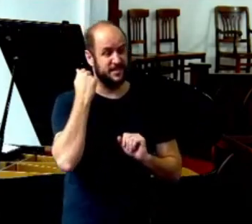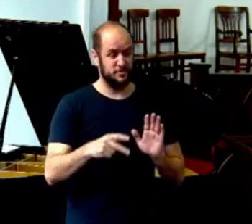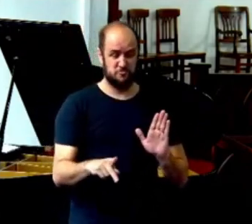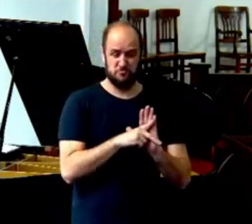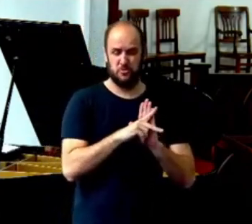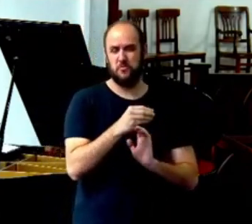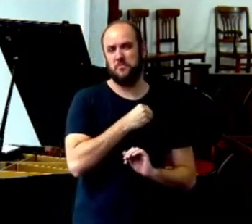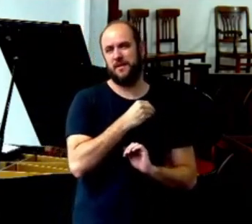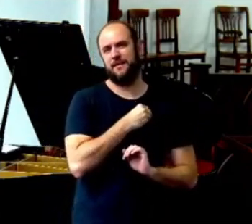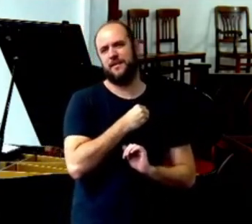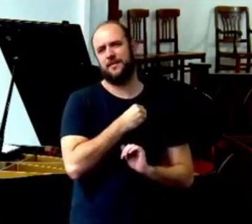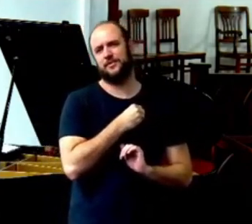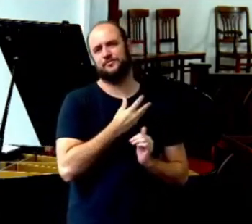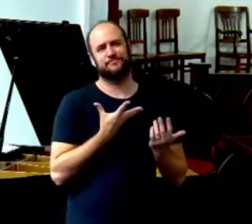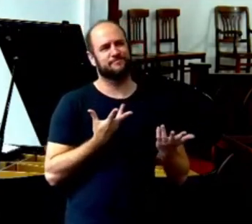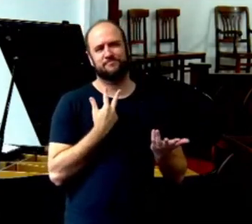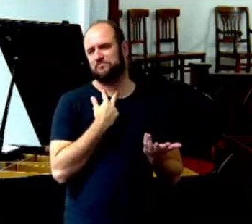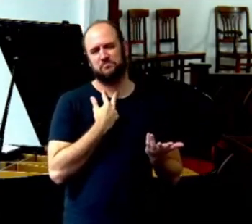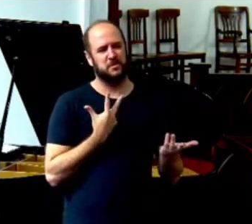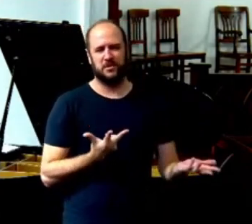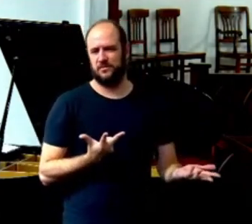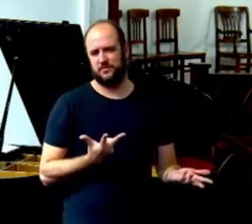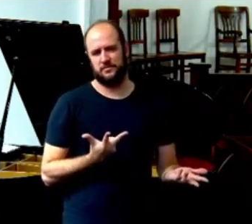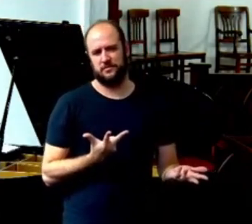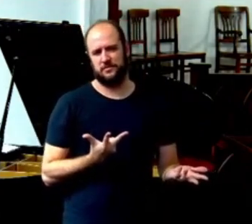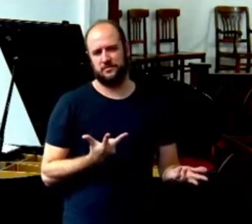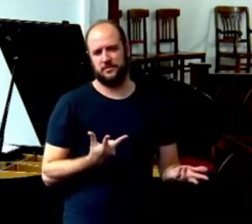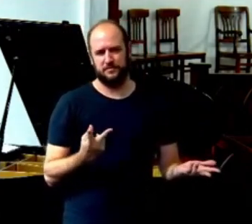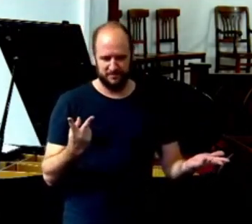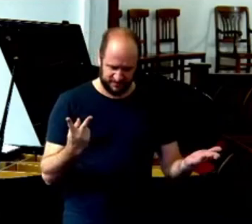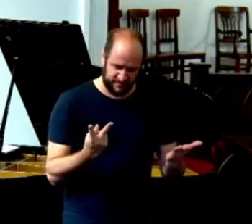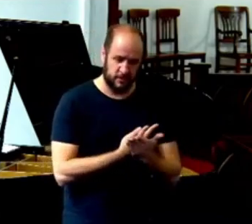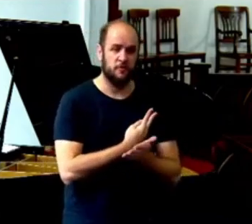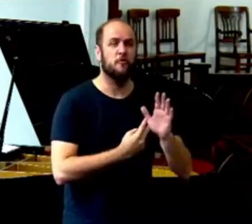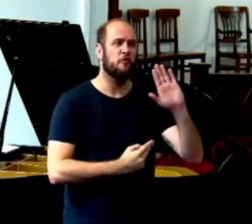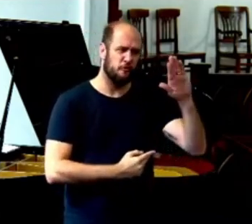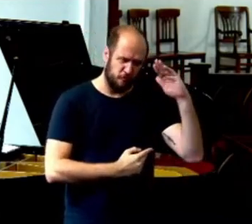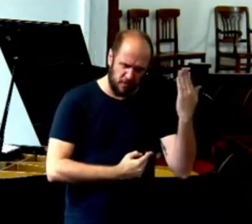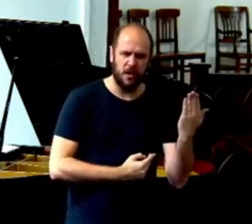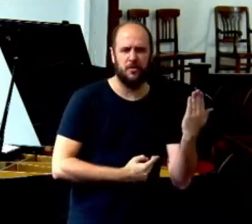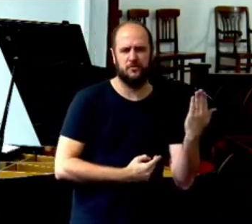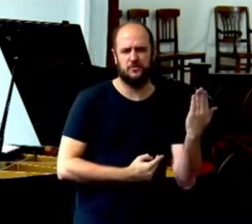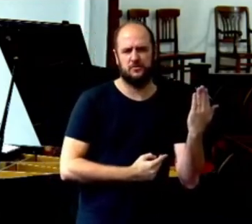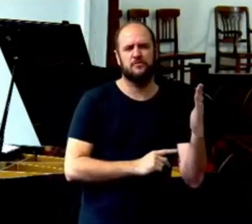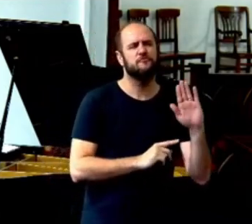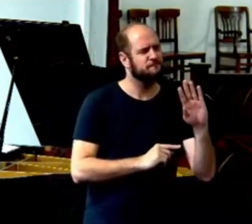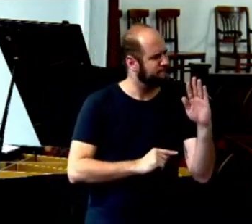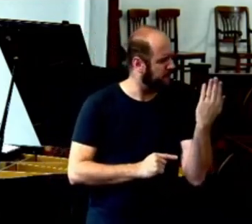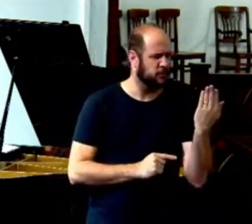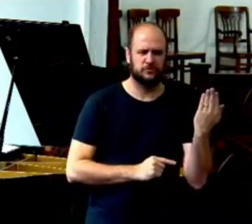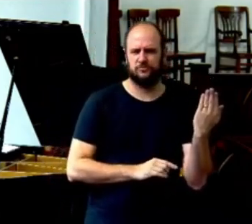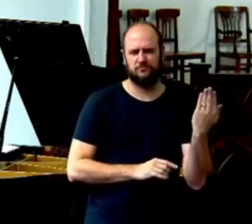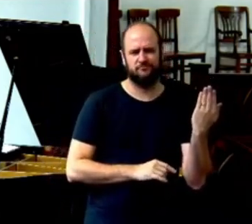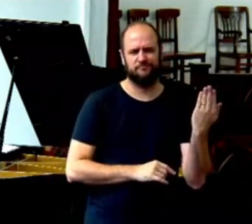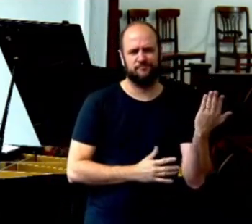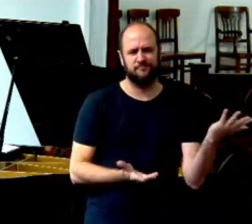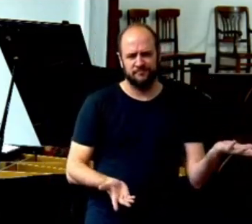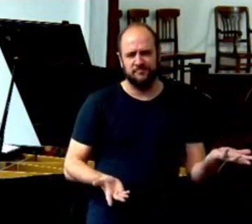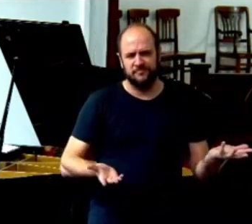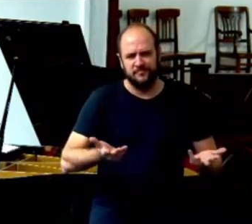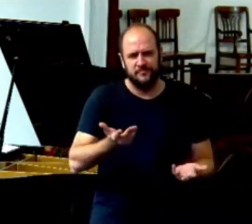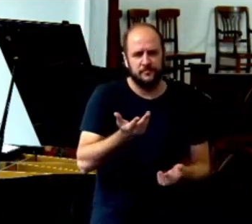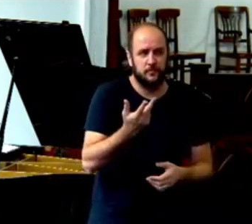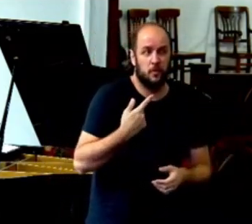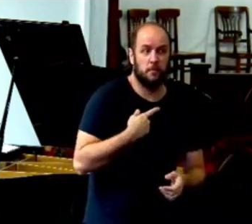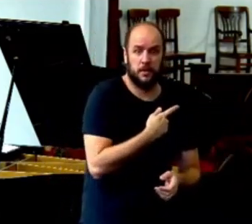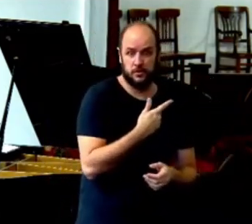próprios pecados é não somente uma coisa: hipocrisia. Hipocrisia. A respeito